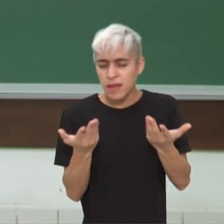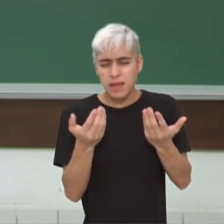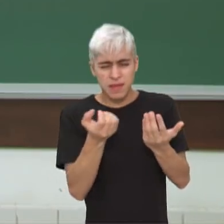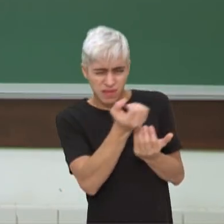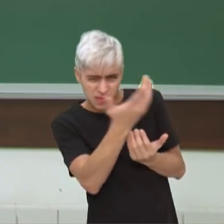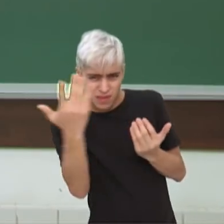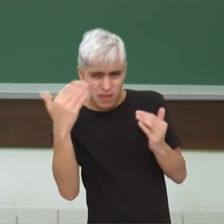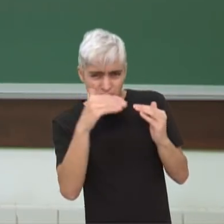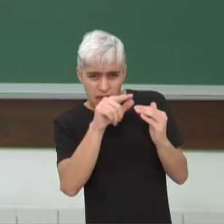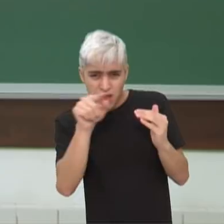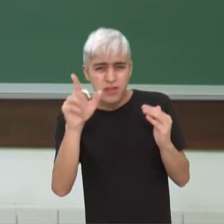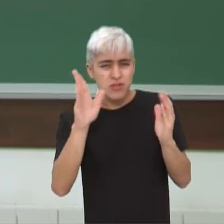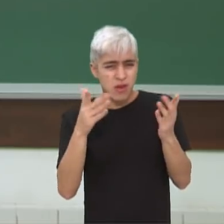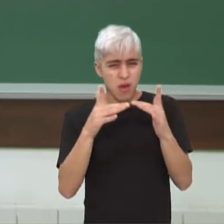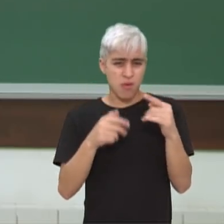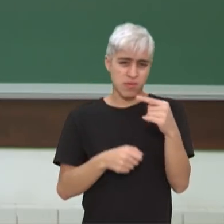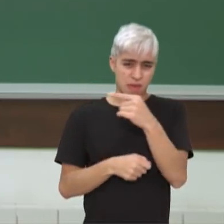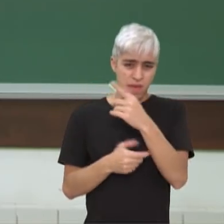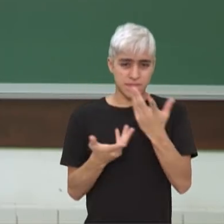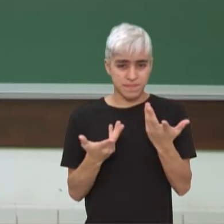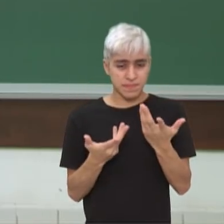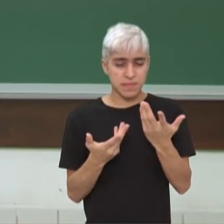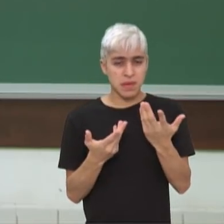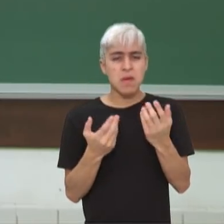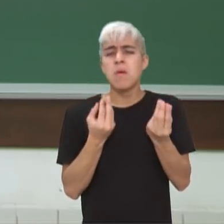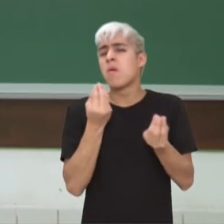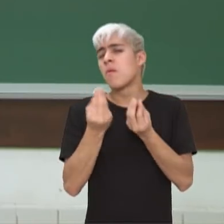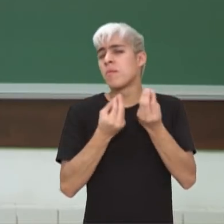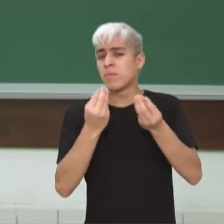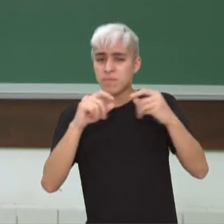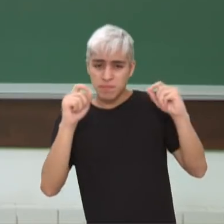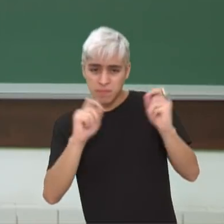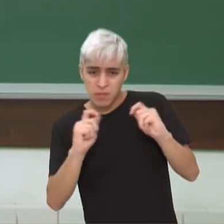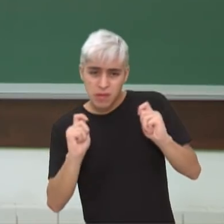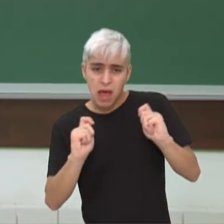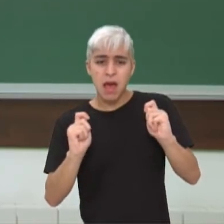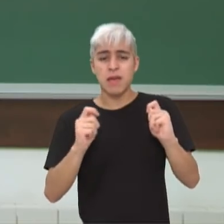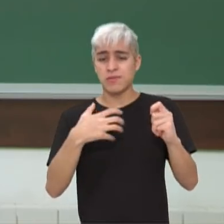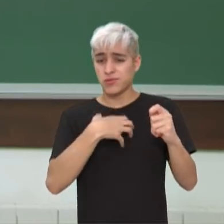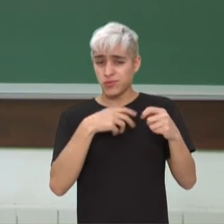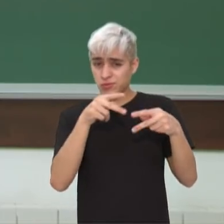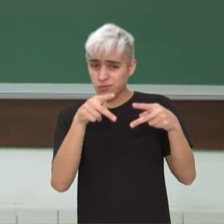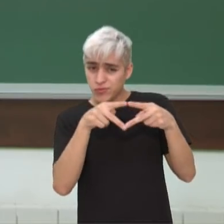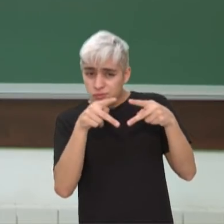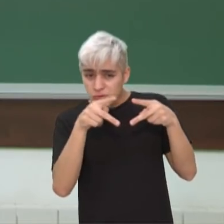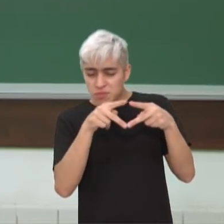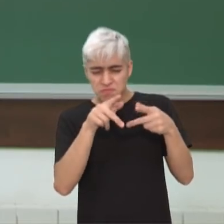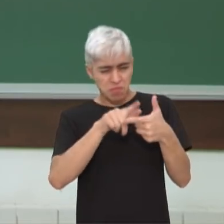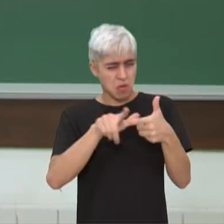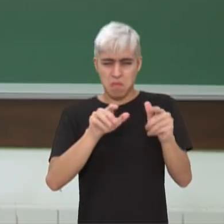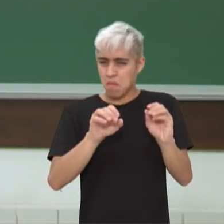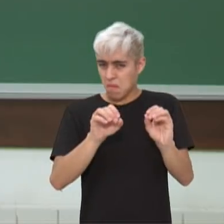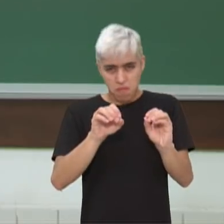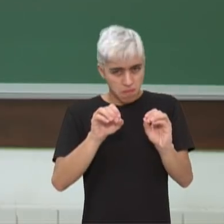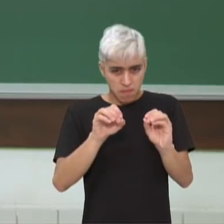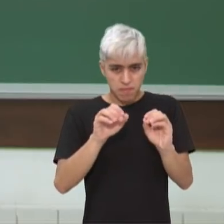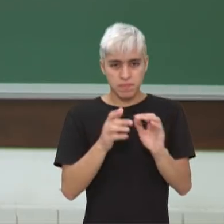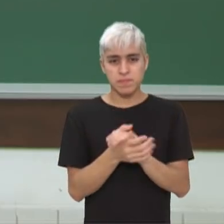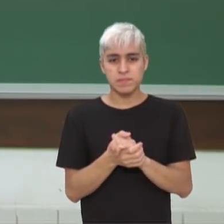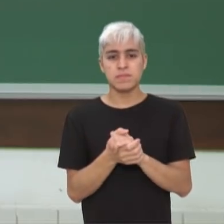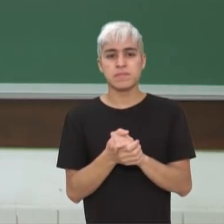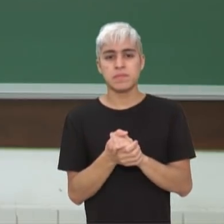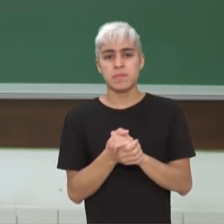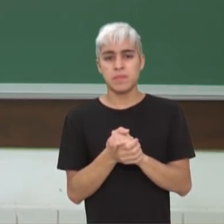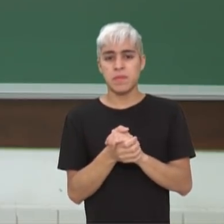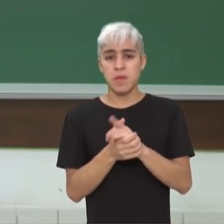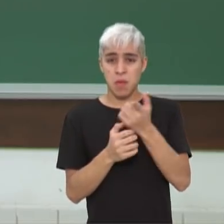já tiveram algum tipo de contato. Esse alongamento ele pode ser feito ali de duas formas, sem nenhum problema. Então, para fazer ele